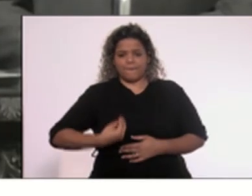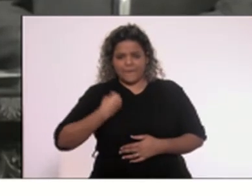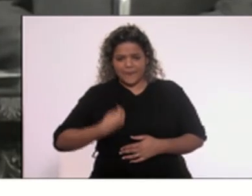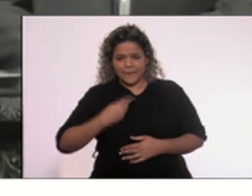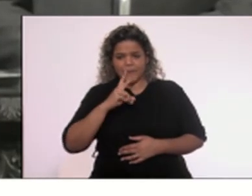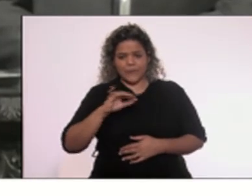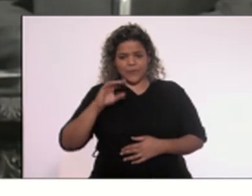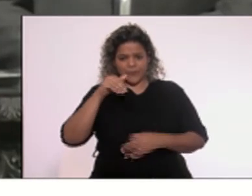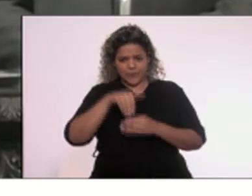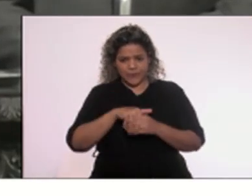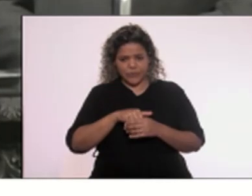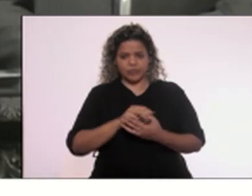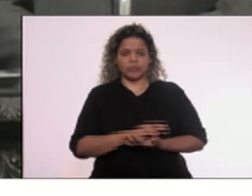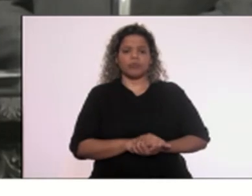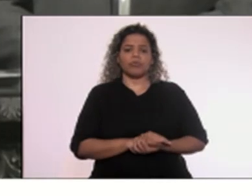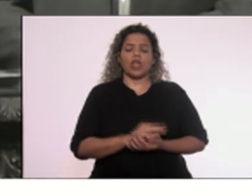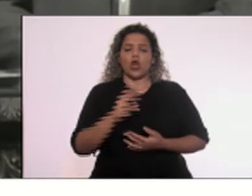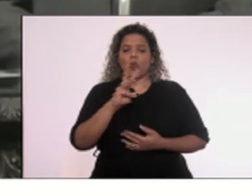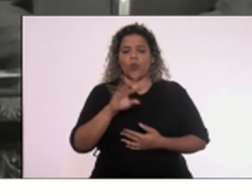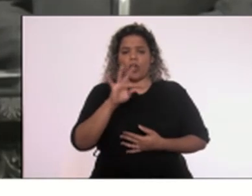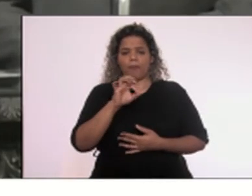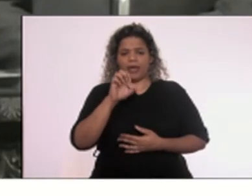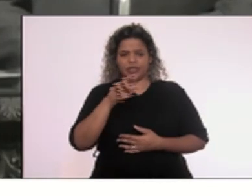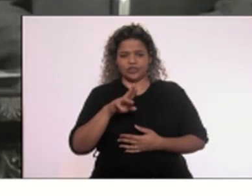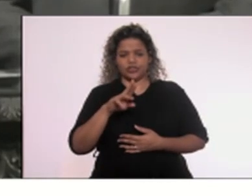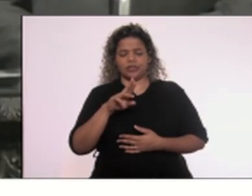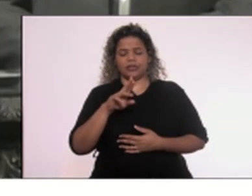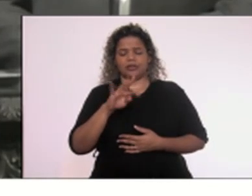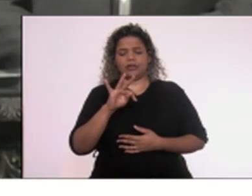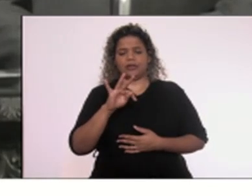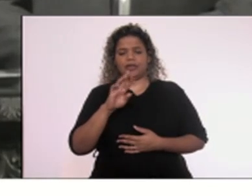Presente, vai votar. E o Elbert Rezende.